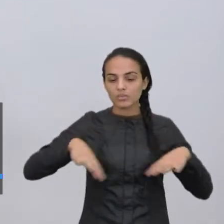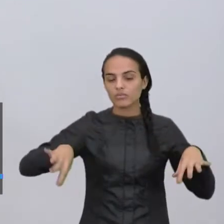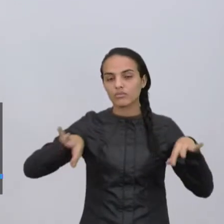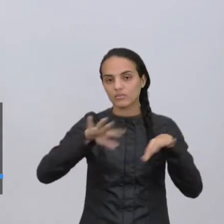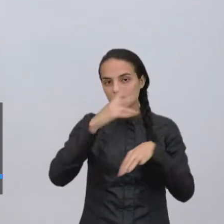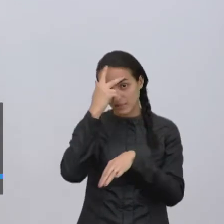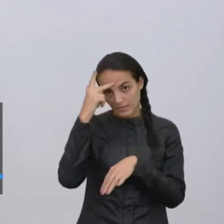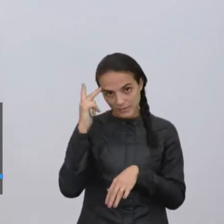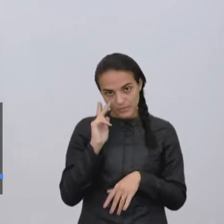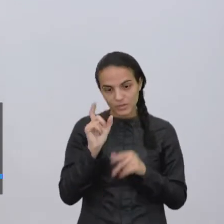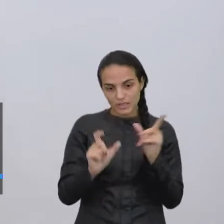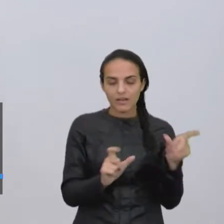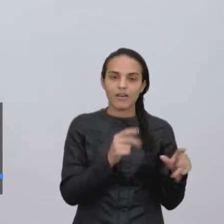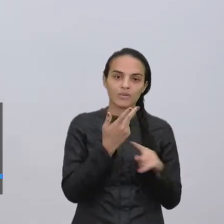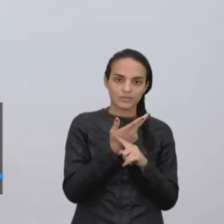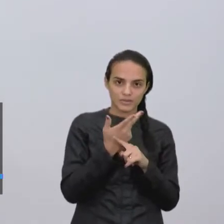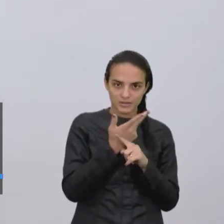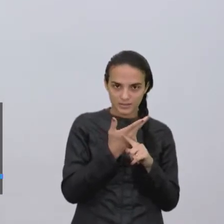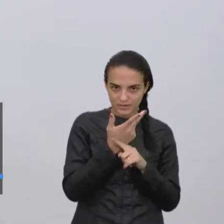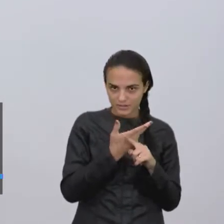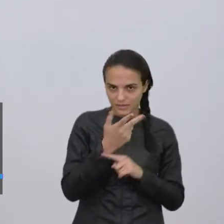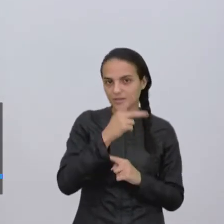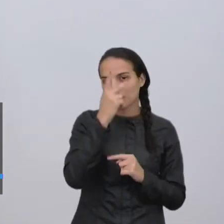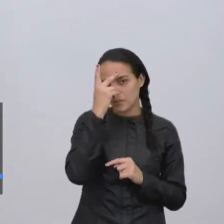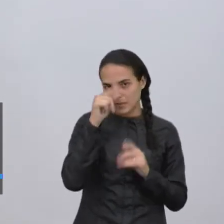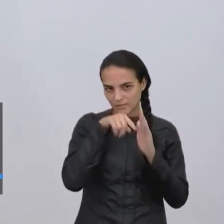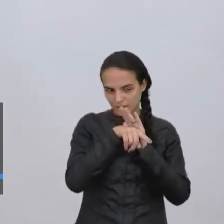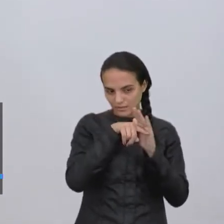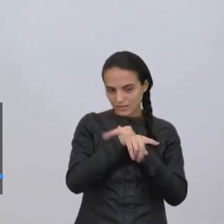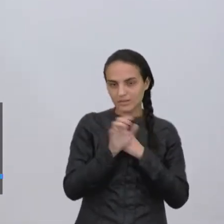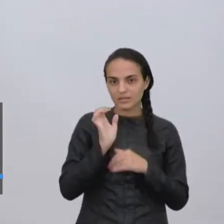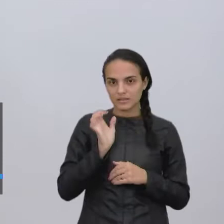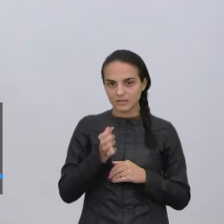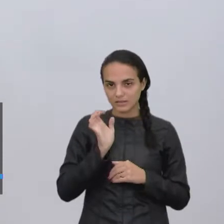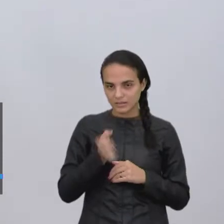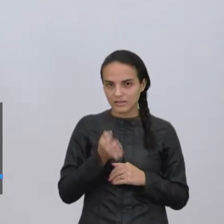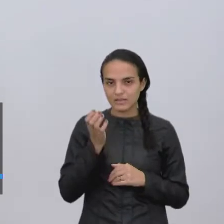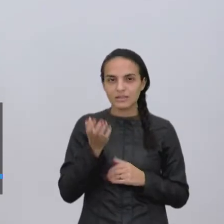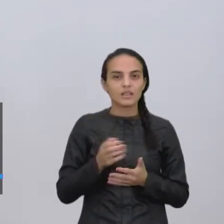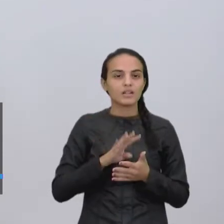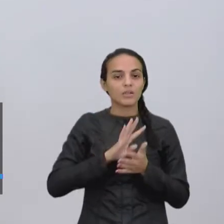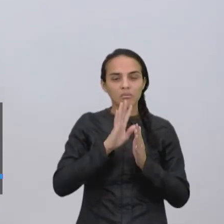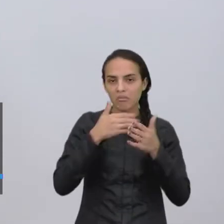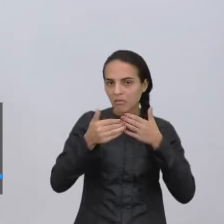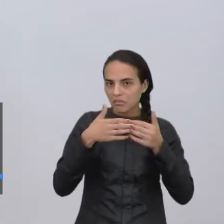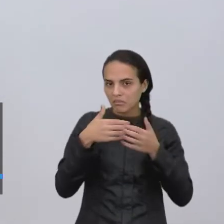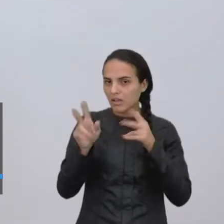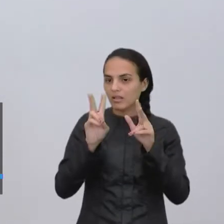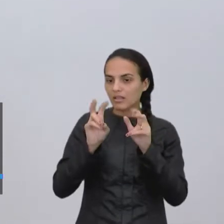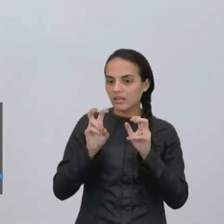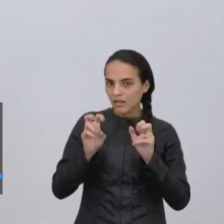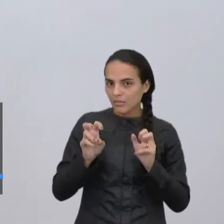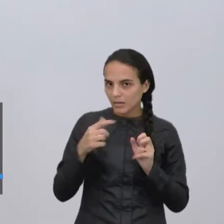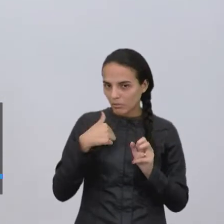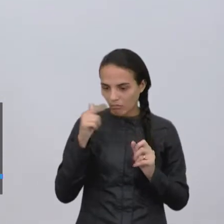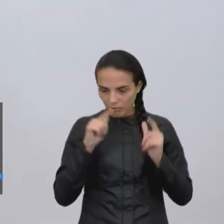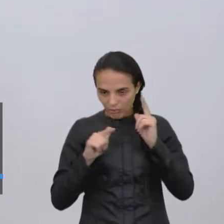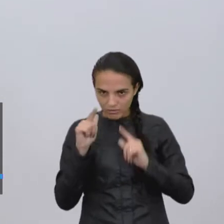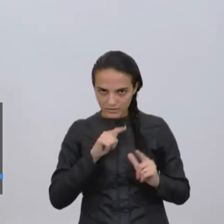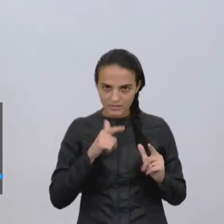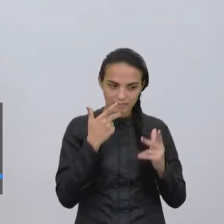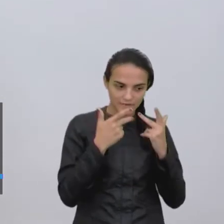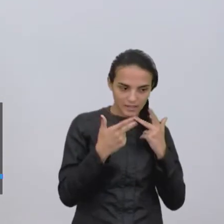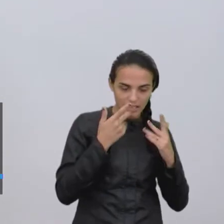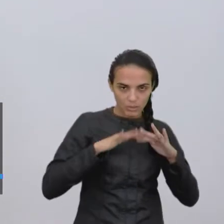pessoas. Isso é o censo. Mas se você tá falando de uma pesquisa estatística que a gente vai fazer sobre qualquer assunto que seja, será que eu consigo falar